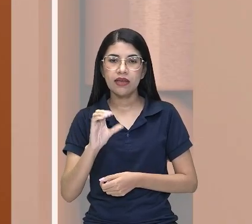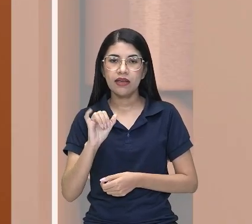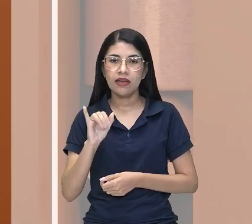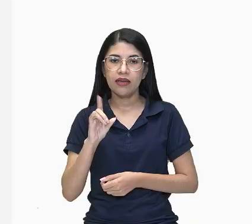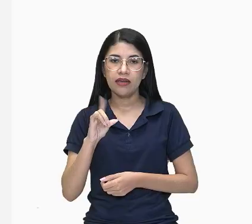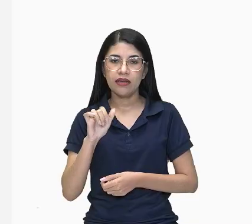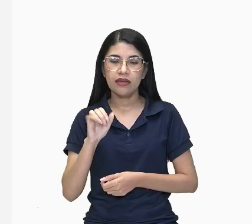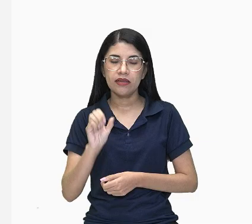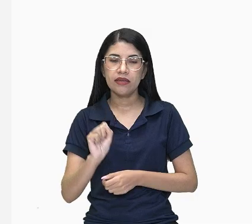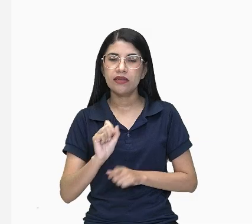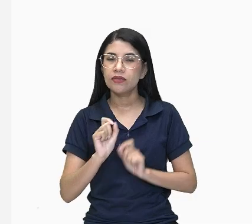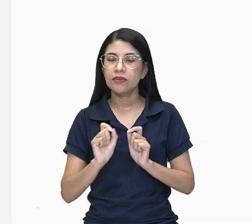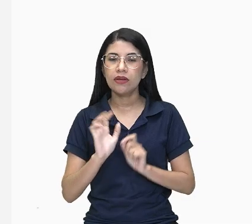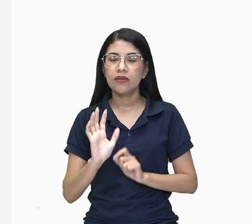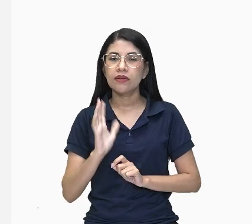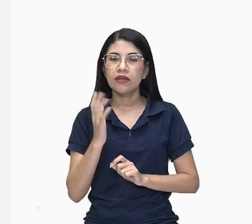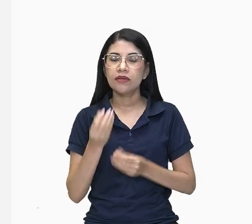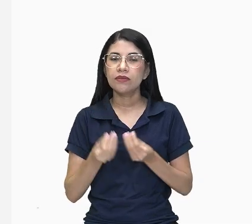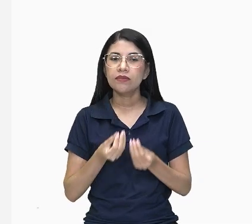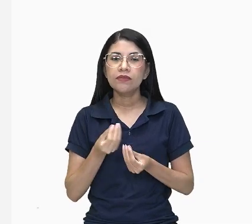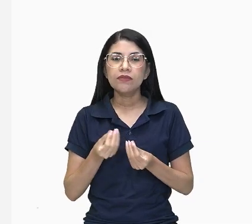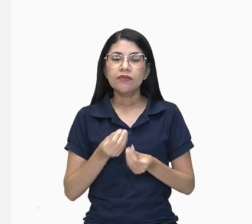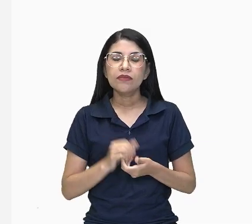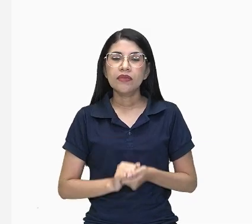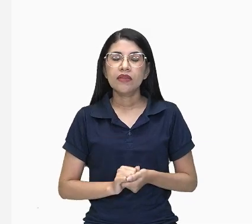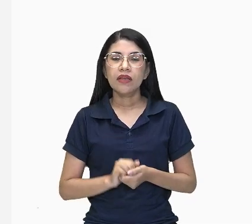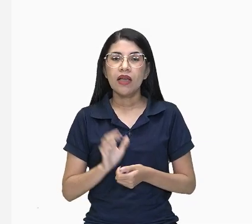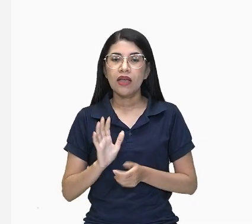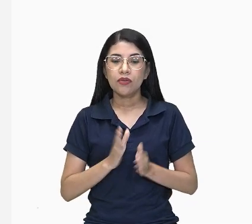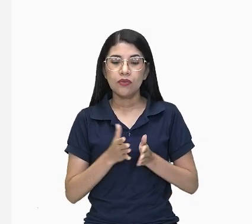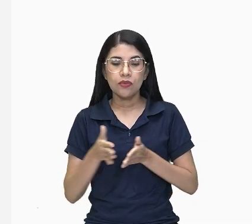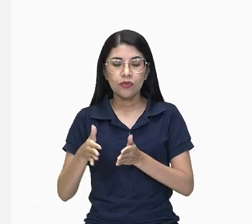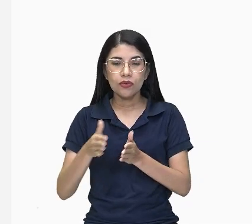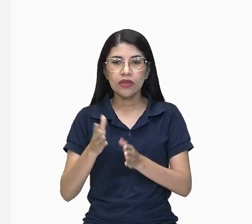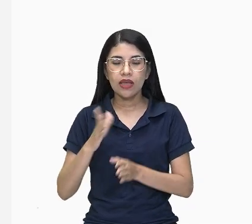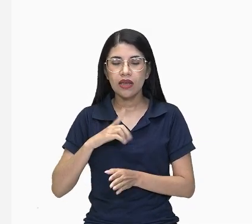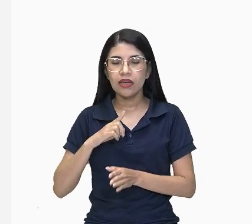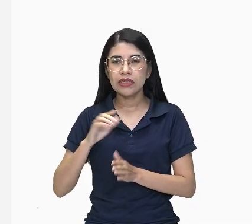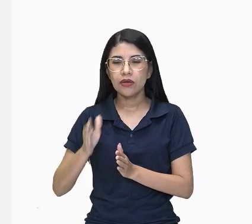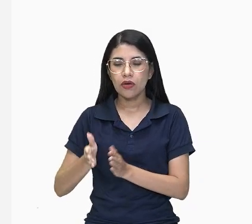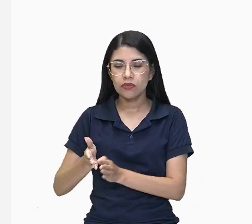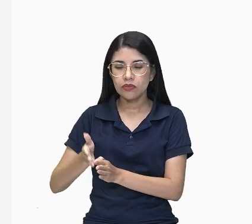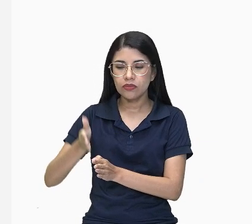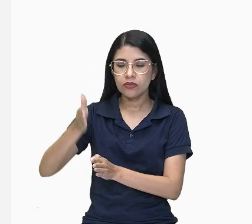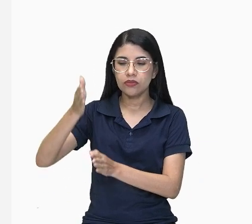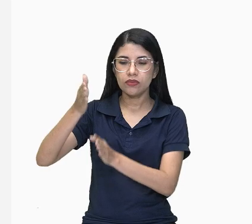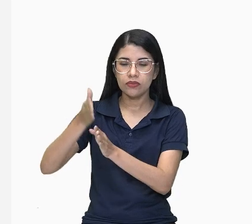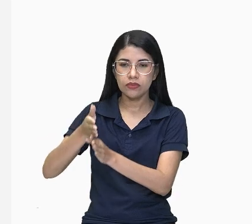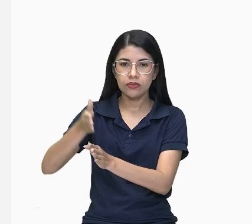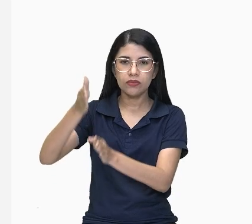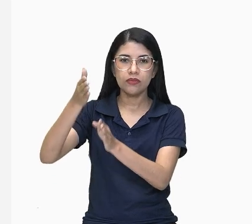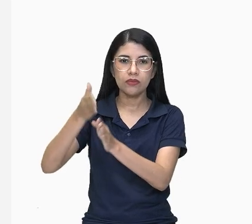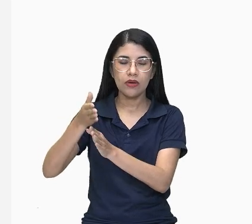ele ocorre à margem de longos paredões, né, onde nós vamos ter o